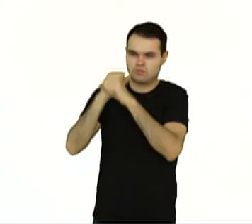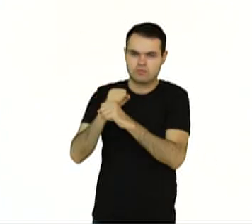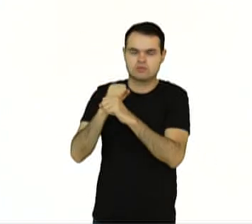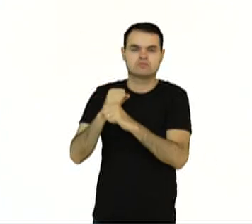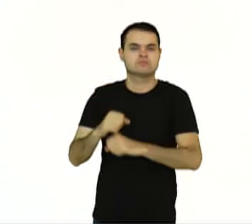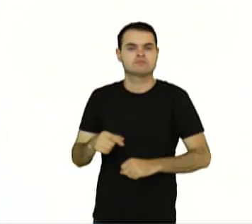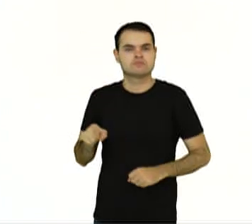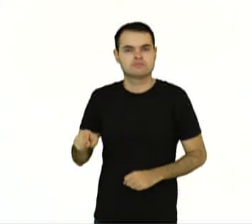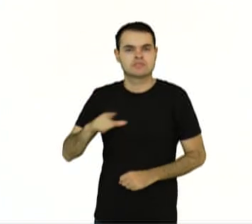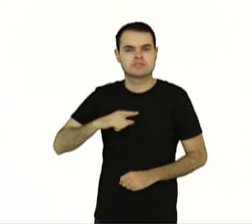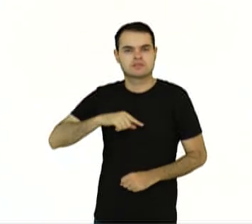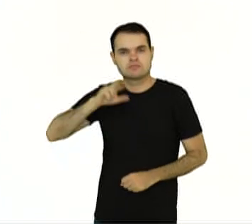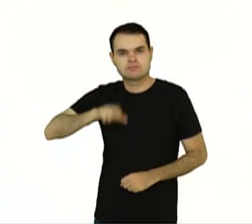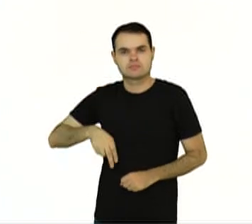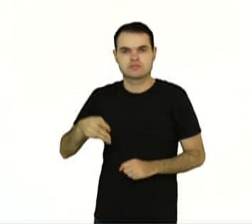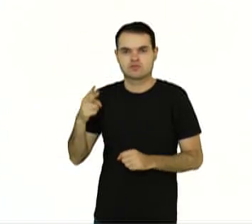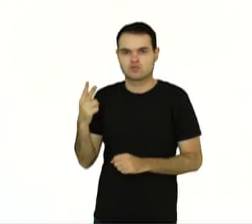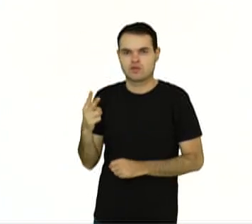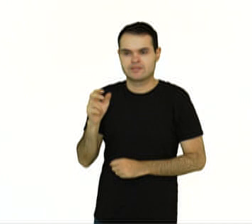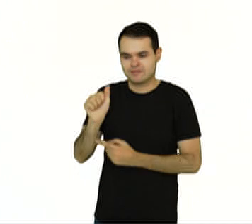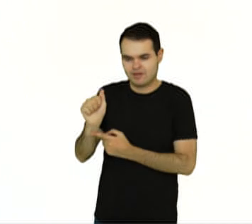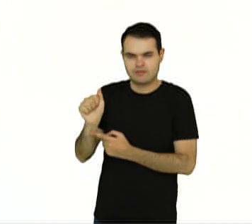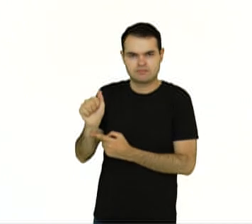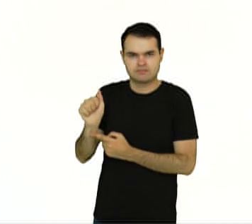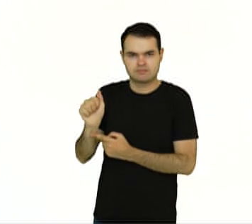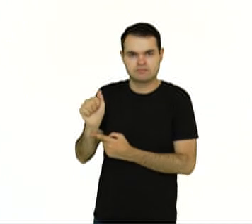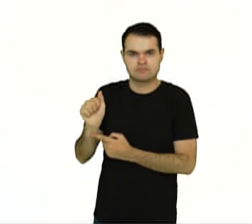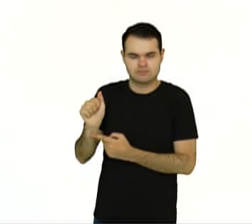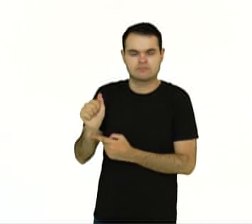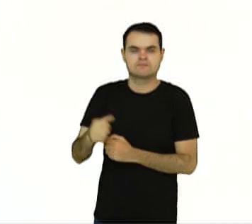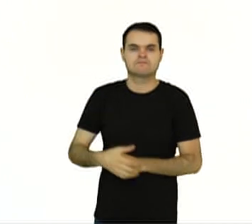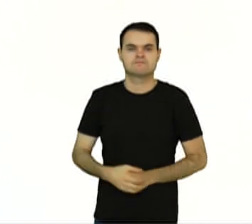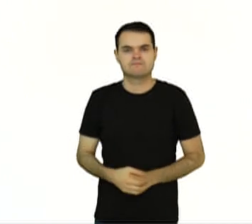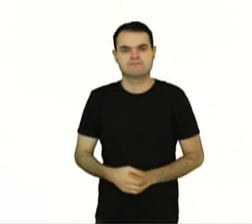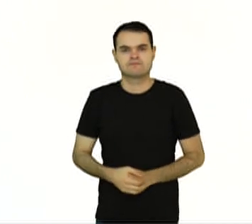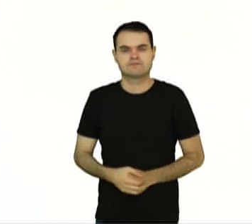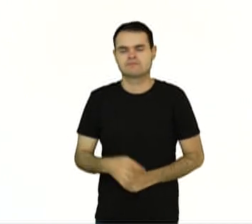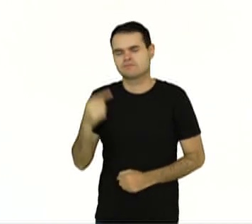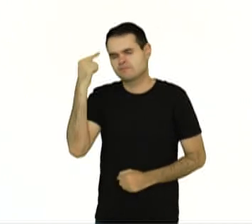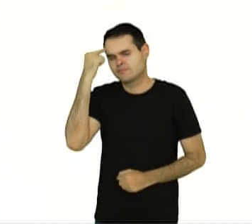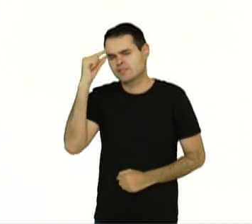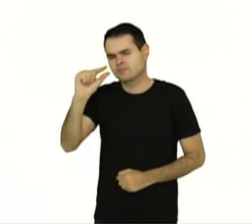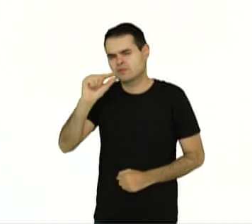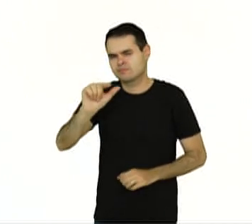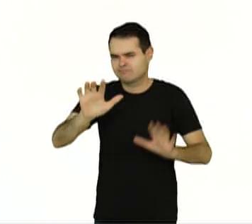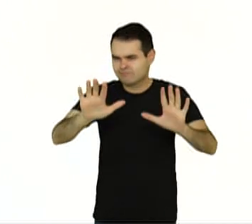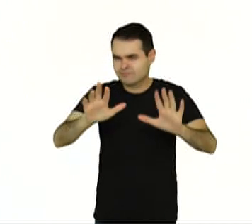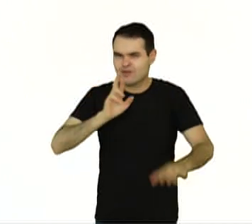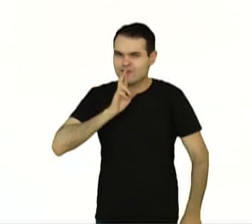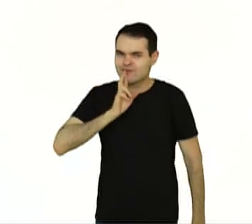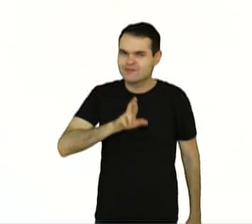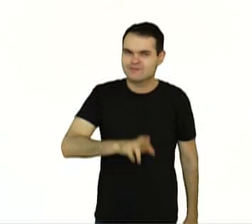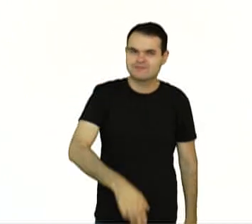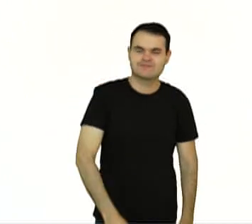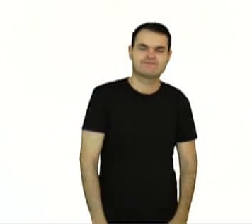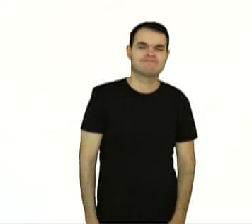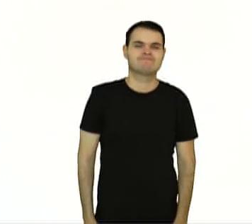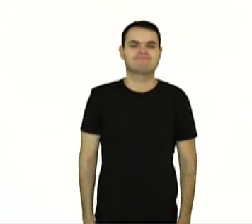aparece ali sendo uma resultante como 2A de amplitude, ok? Então, pense um pouquinho, já chegamos na resposta aí.